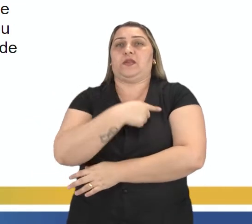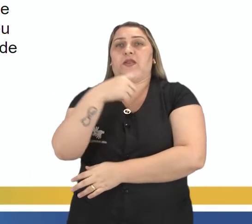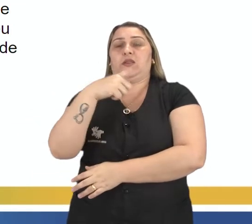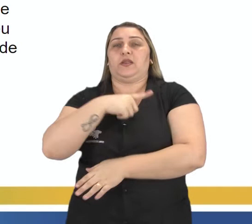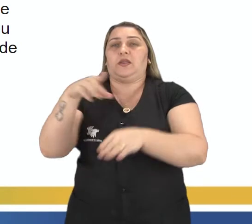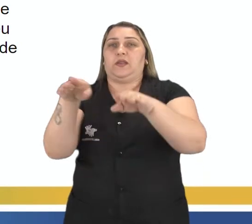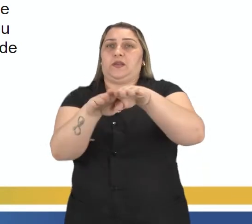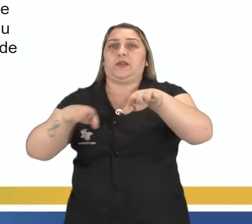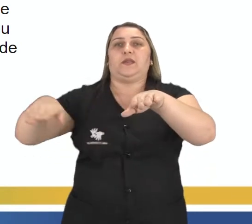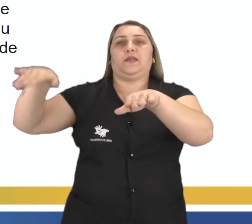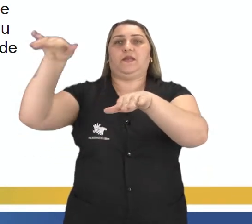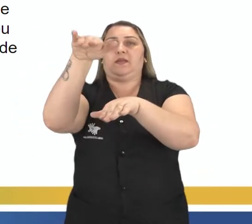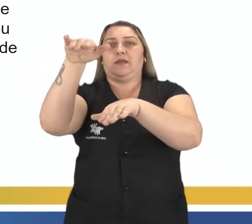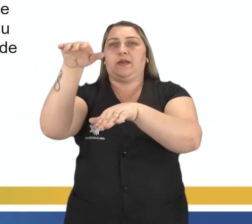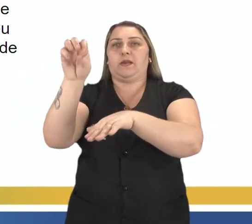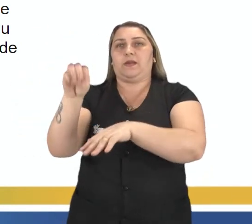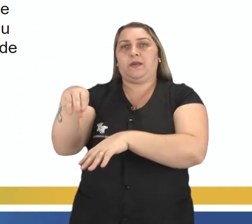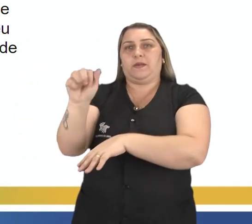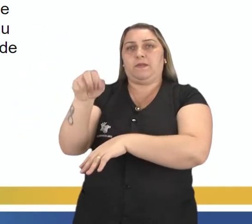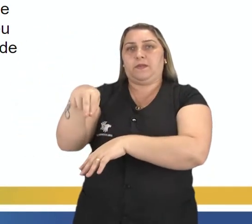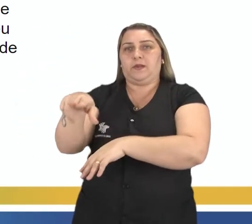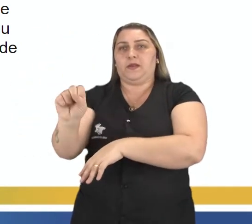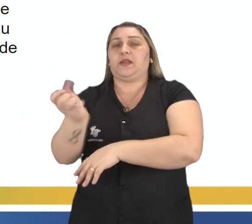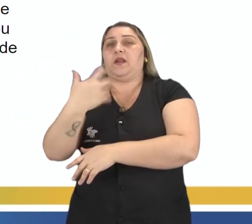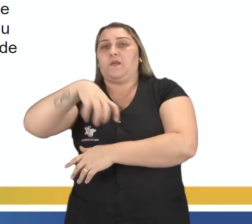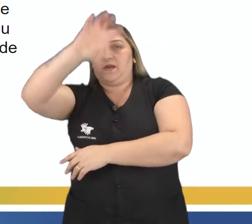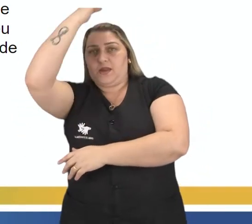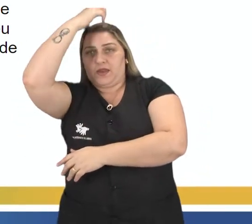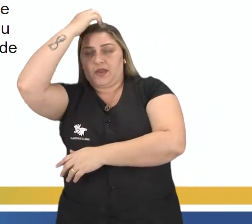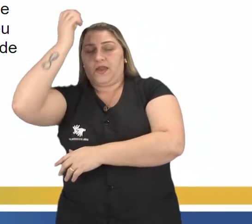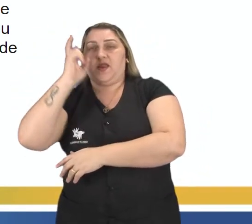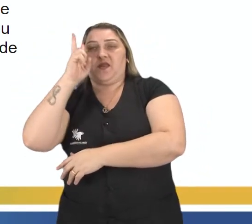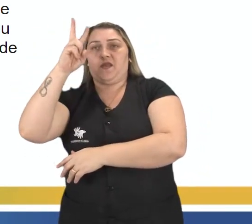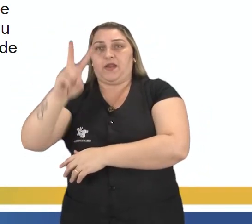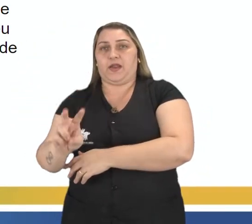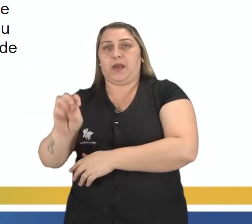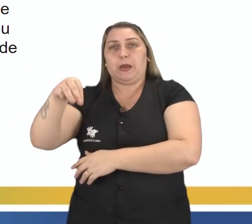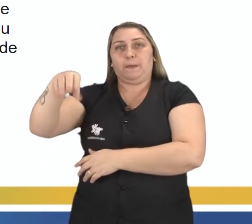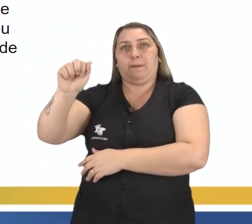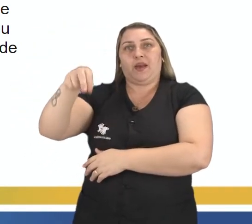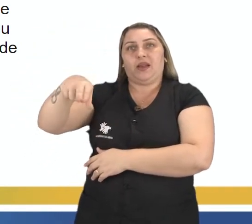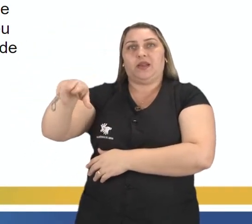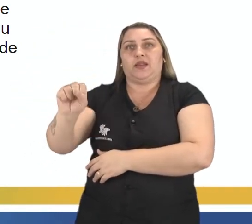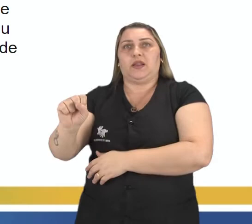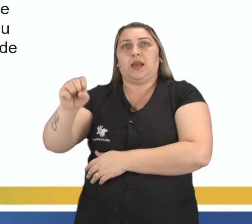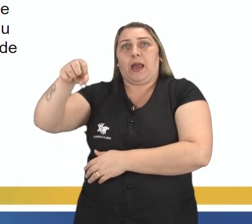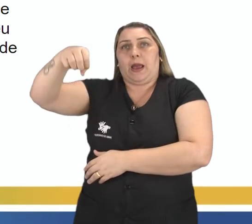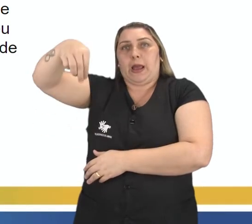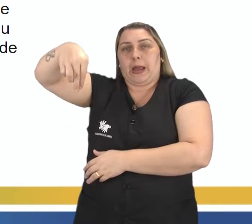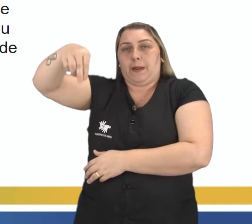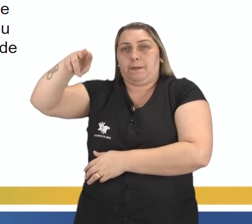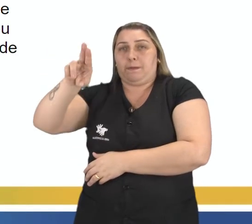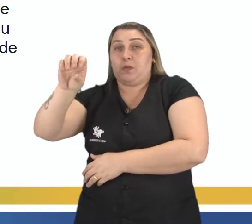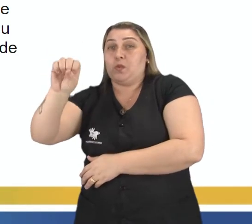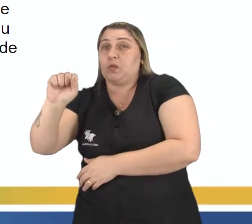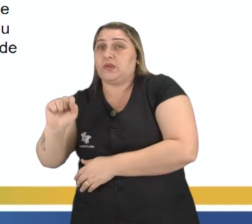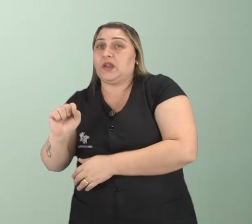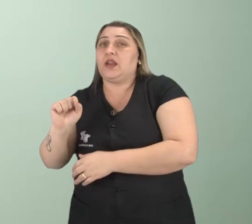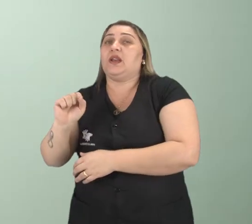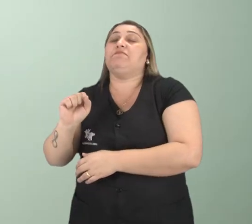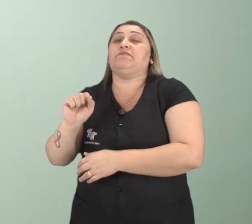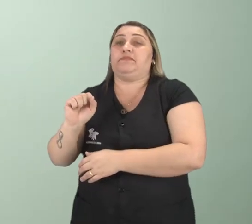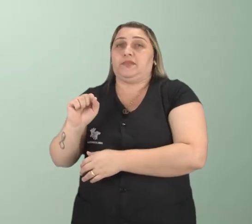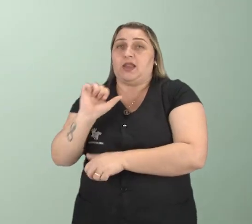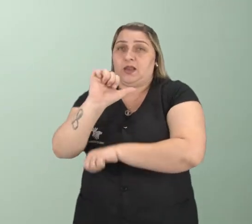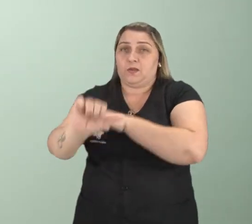sucessões de Mansa, né? Mansa, que seria esse rei, a gente vem com Mansa Musa, E esse Mansa Musa, ele